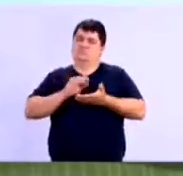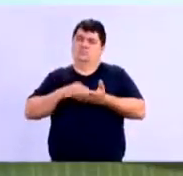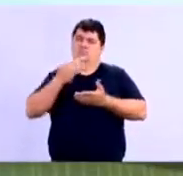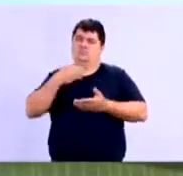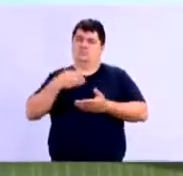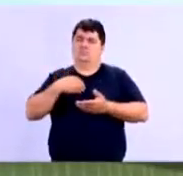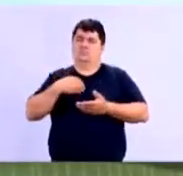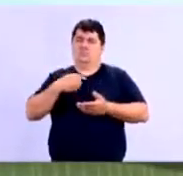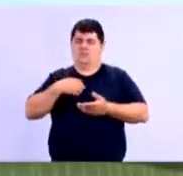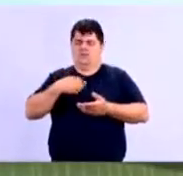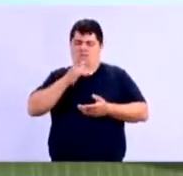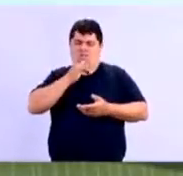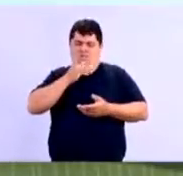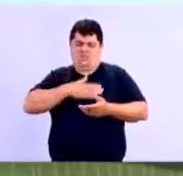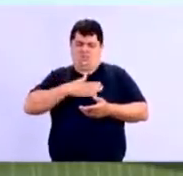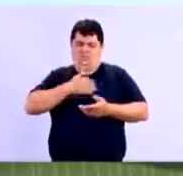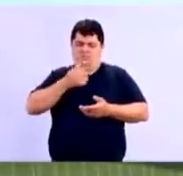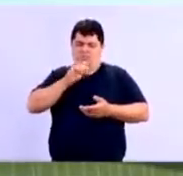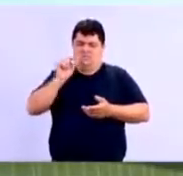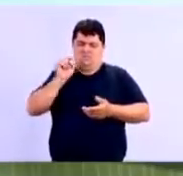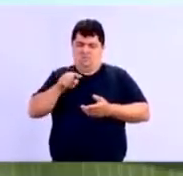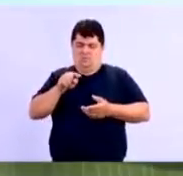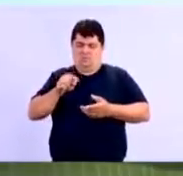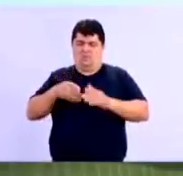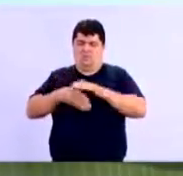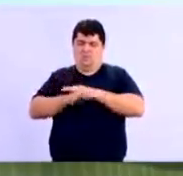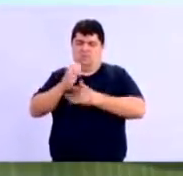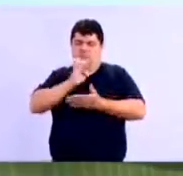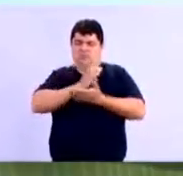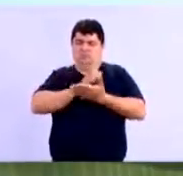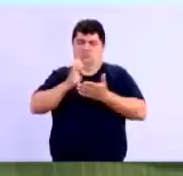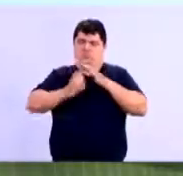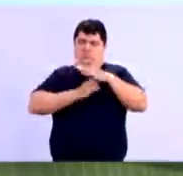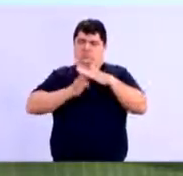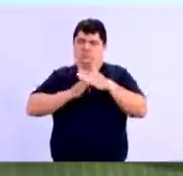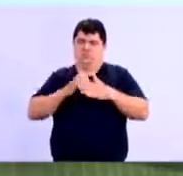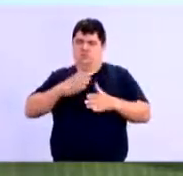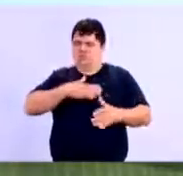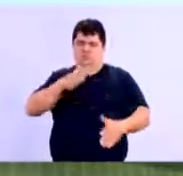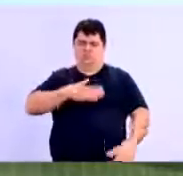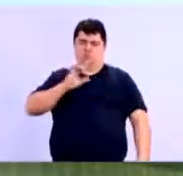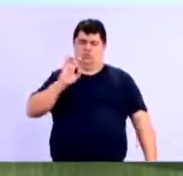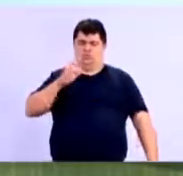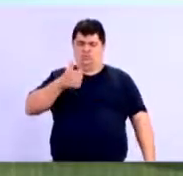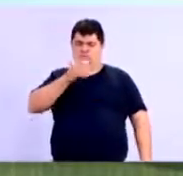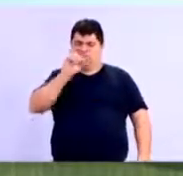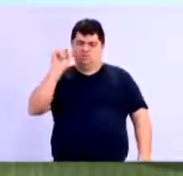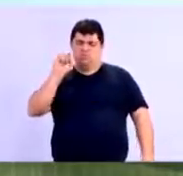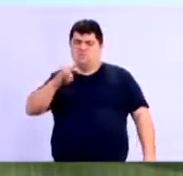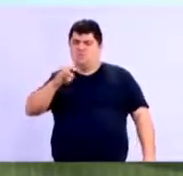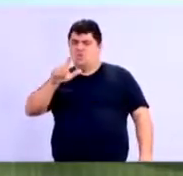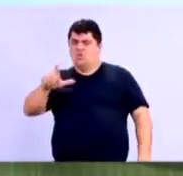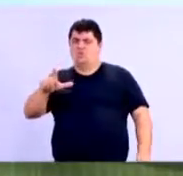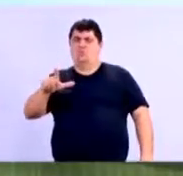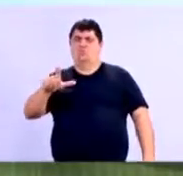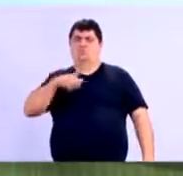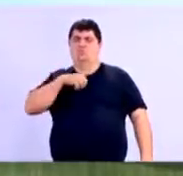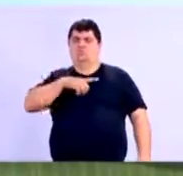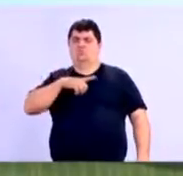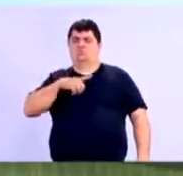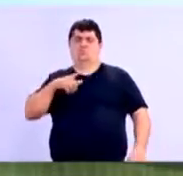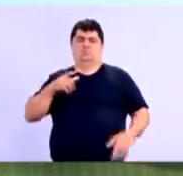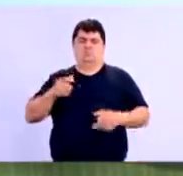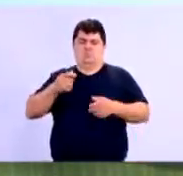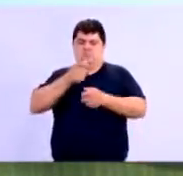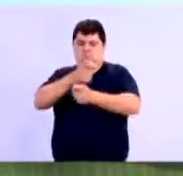professor Adriano, pego 100 mil e vou montar a empresa. Coloco 100 mil na empresa. Só tem meu capital. 100 mil de capital na empresa. 100 mil de ativos. Né? 100